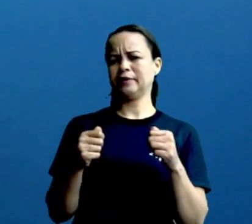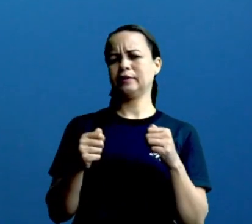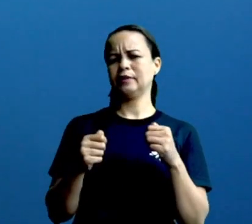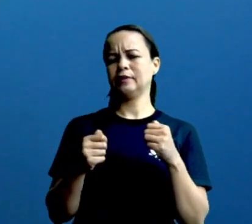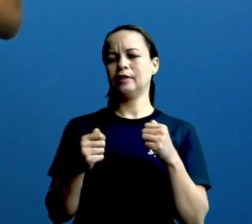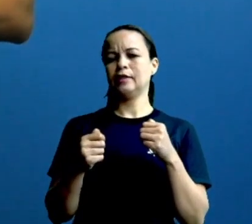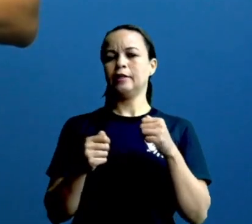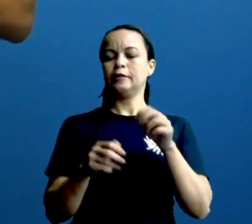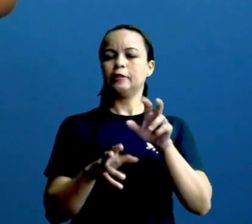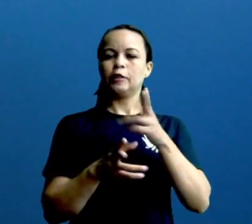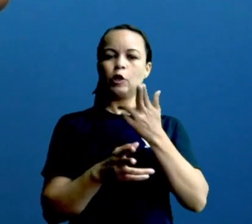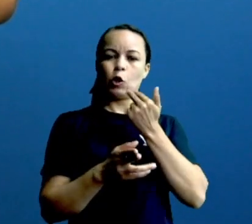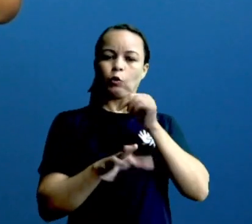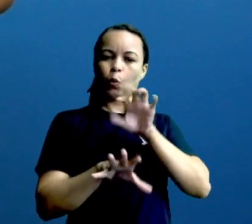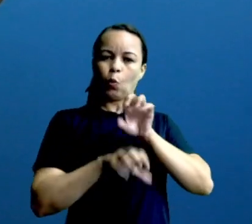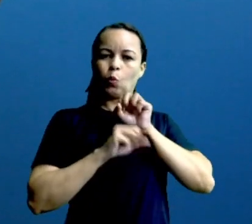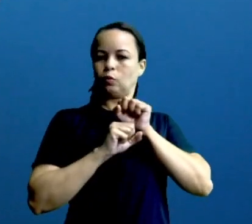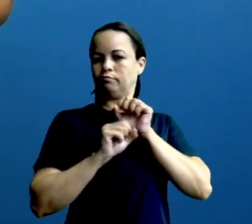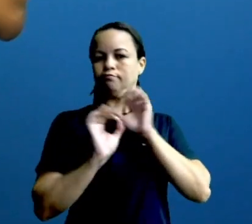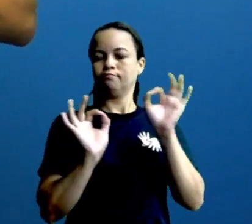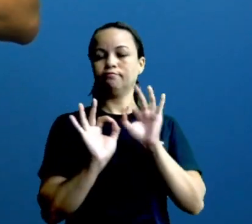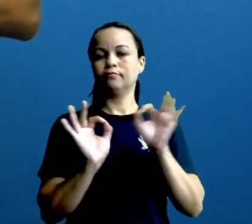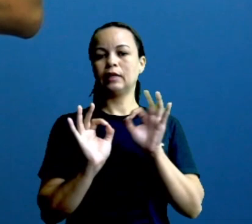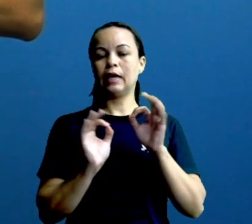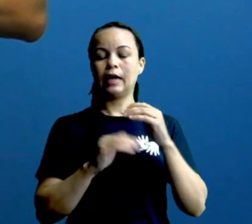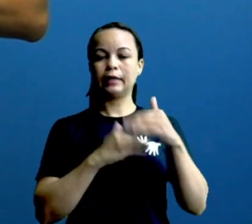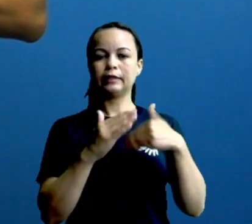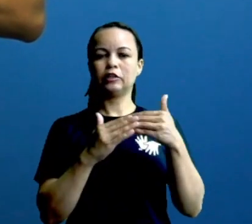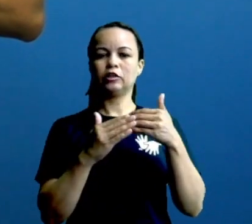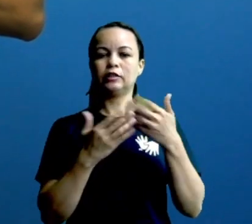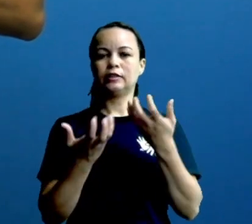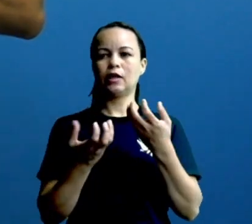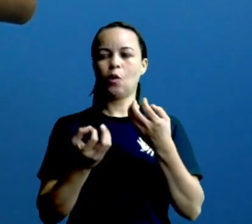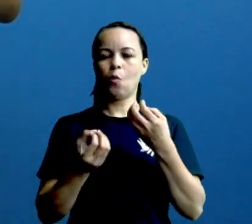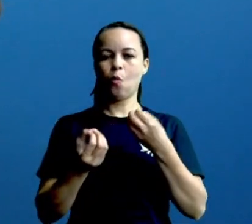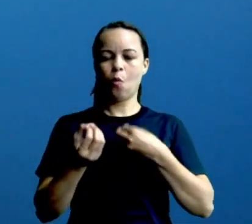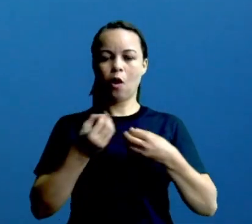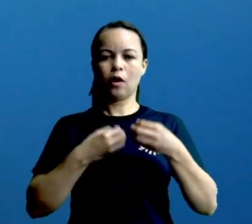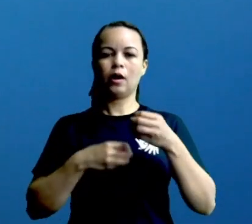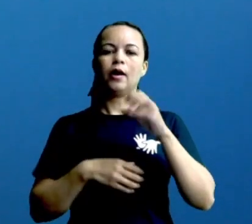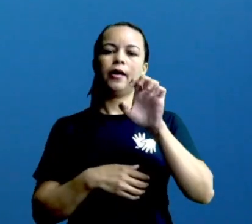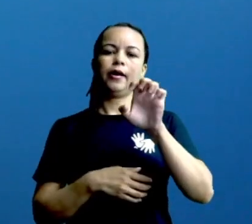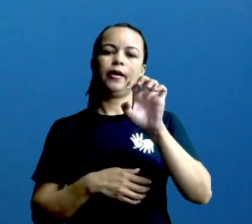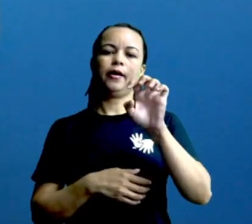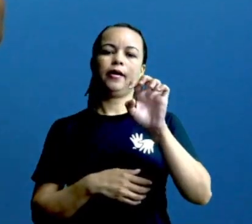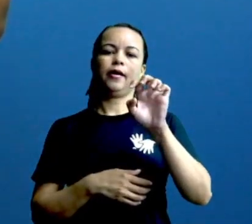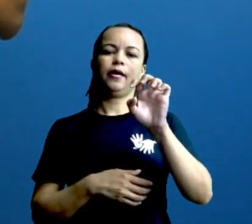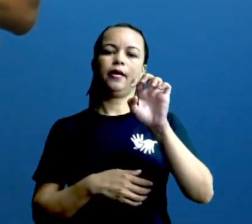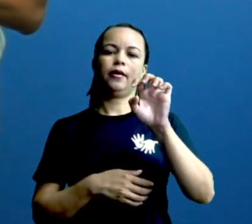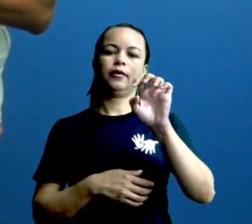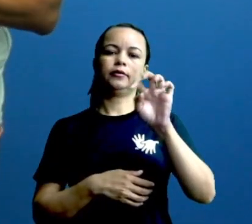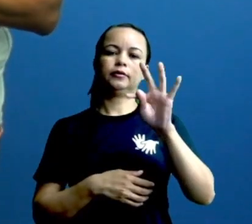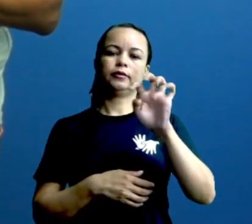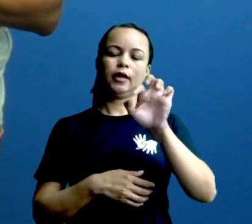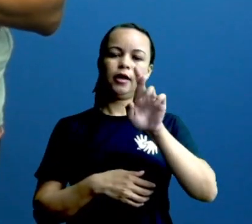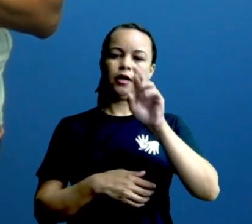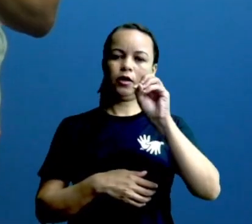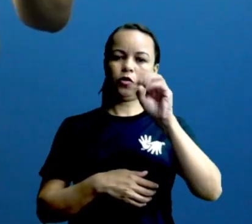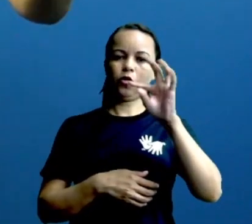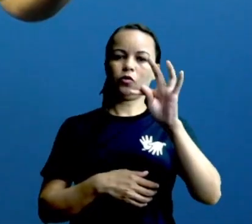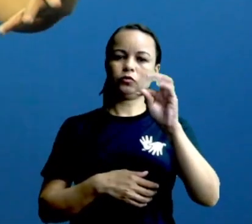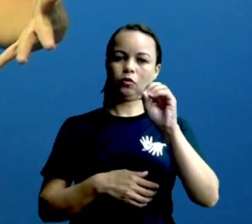se nutrir, ela não precise mais ser ela deixa de ser um organismo heterotrófico para se tornar um